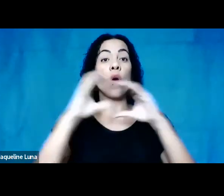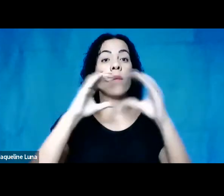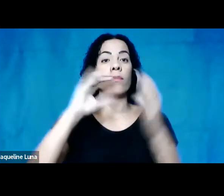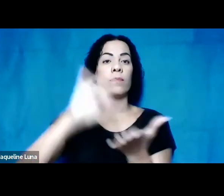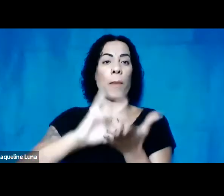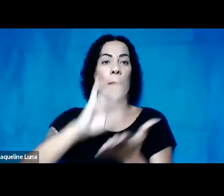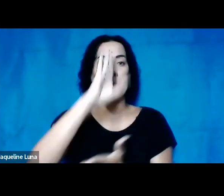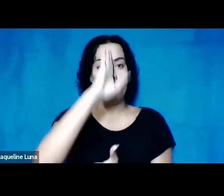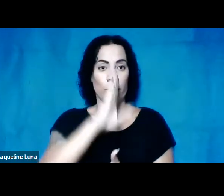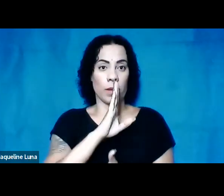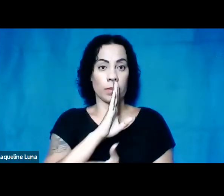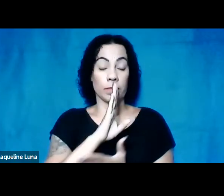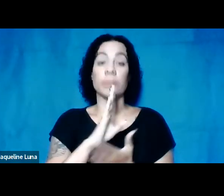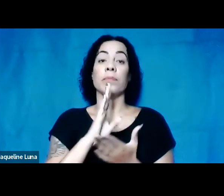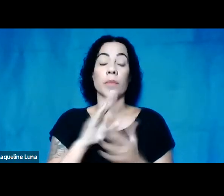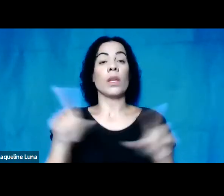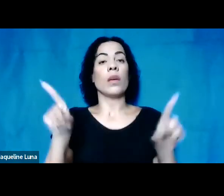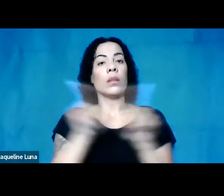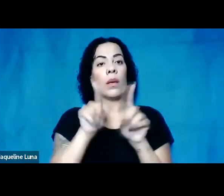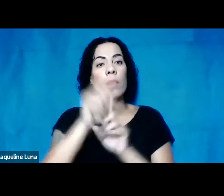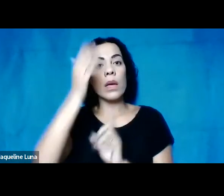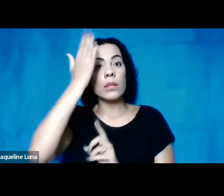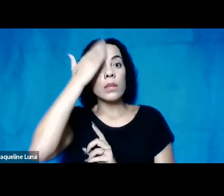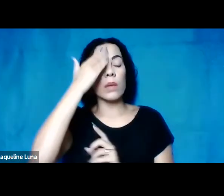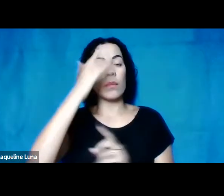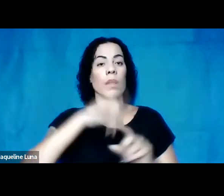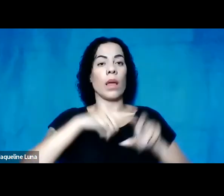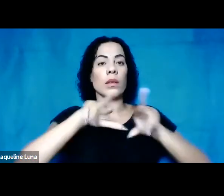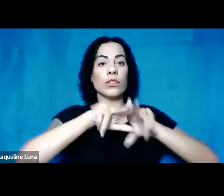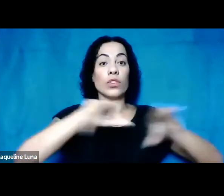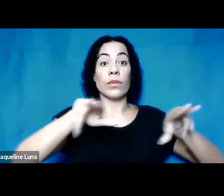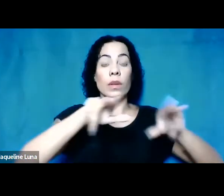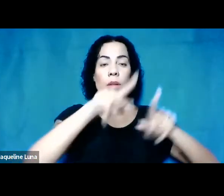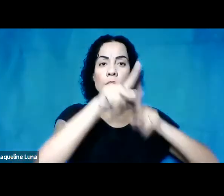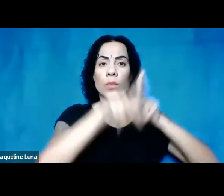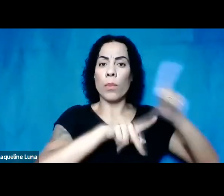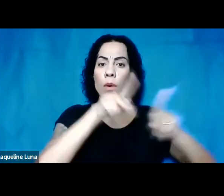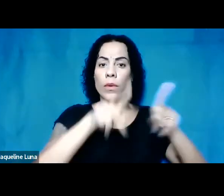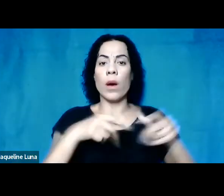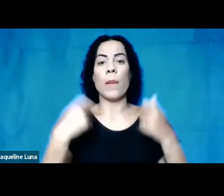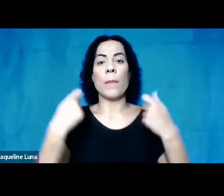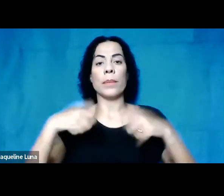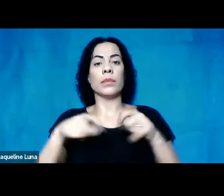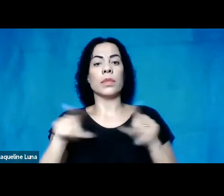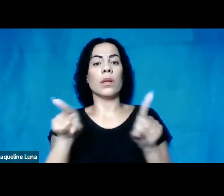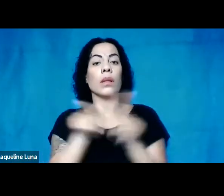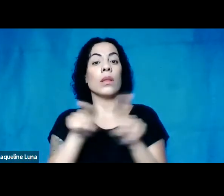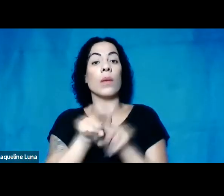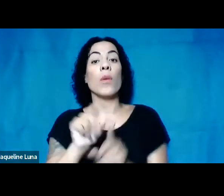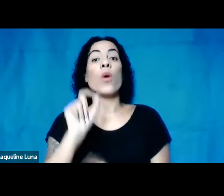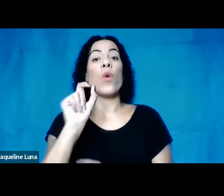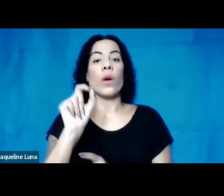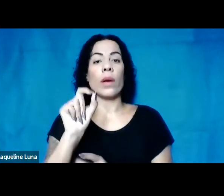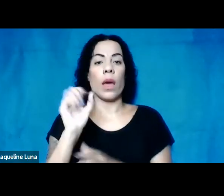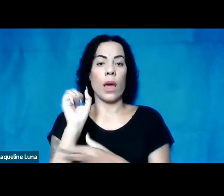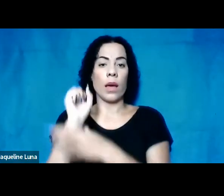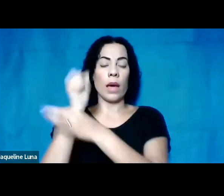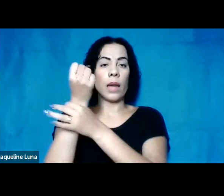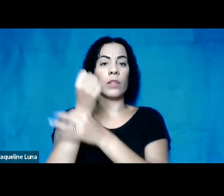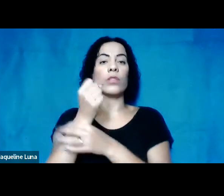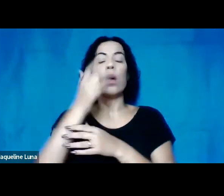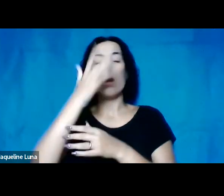Assim como o reconhecimento da diversidade da população, ela deve se dar também na garantia de representatividade,